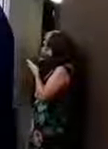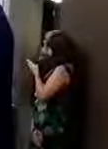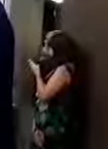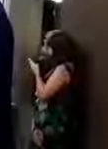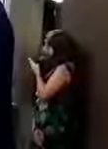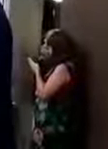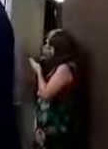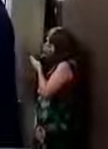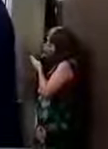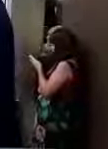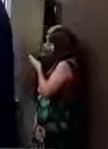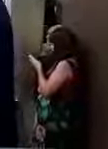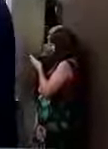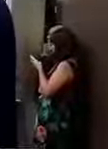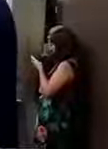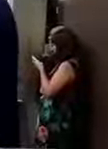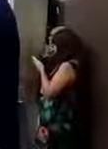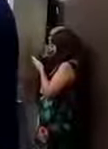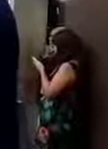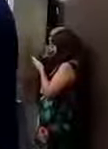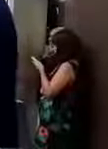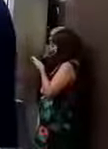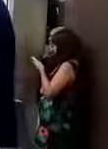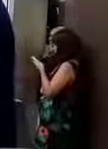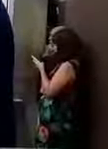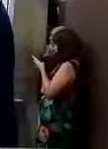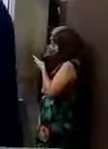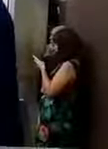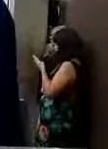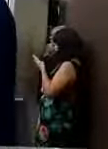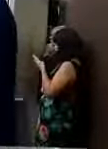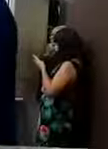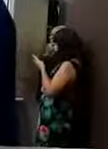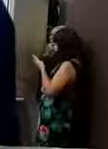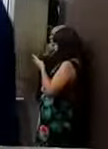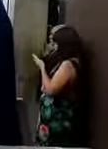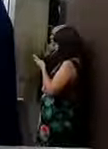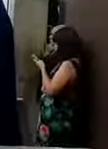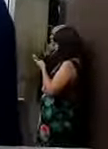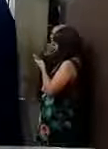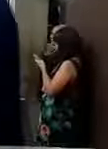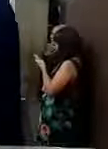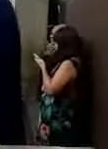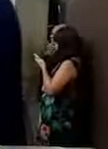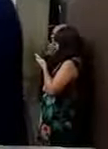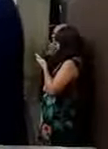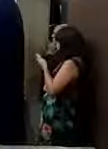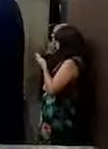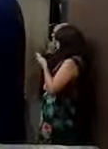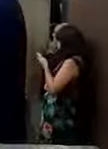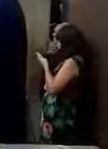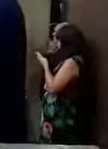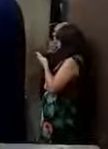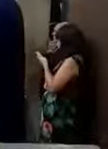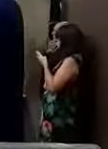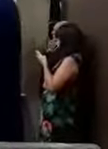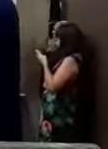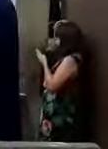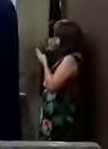diretrizes, os instrumentos que constituem essa política, a abrangência, a obrigatoriedade,